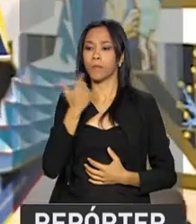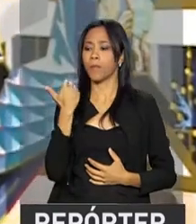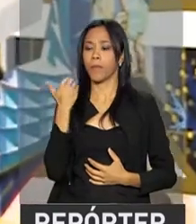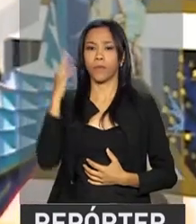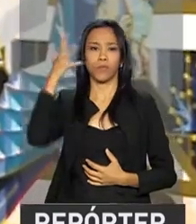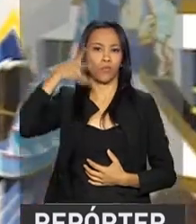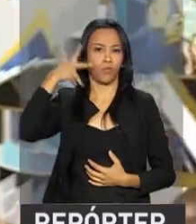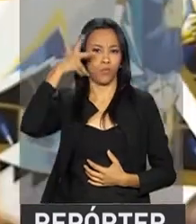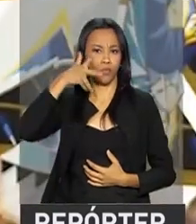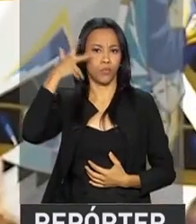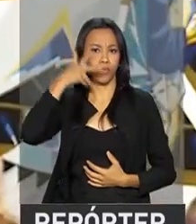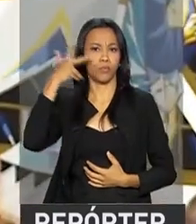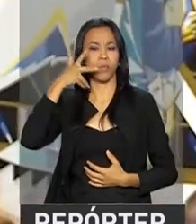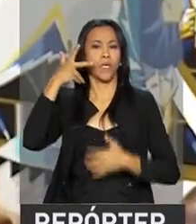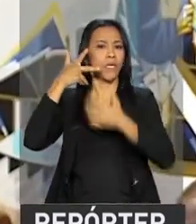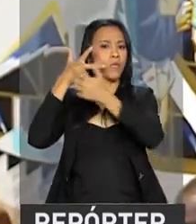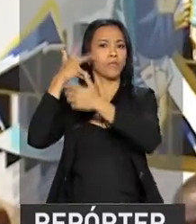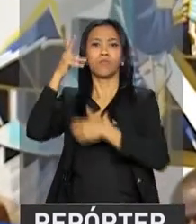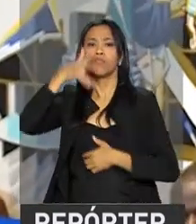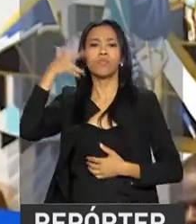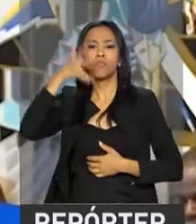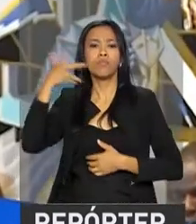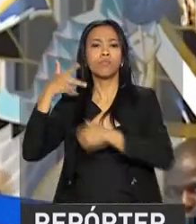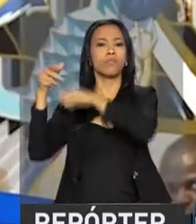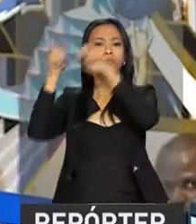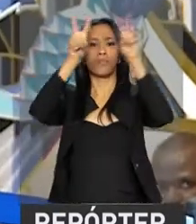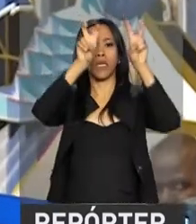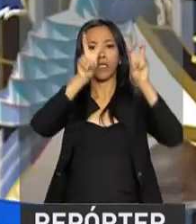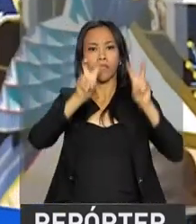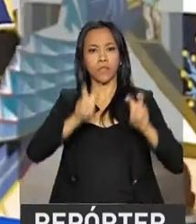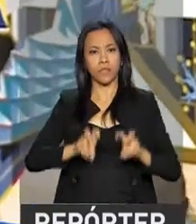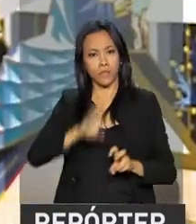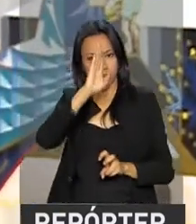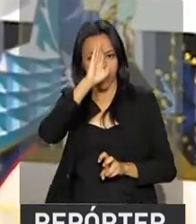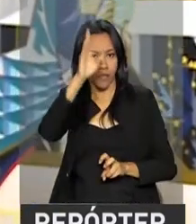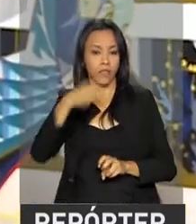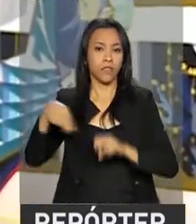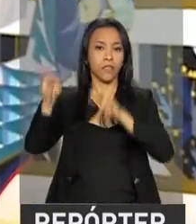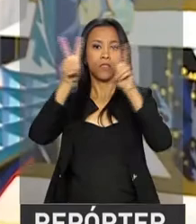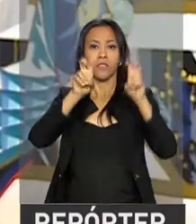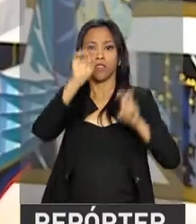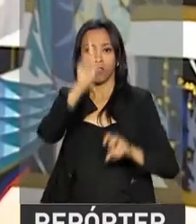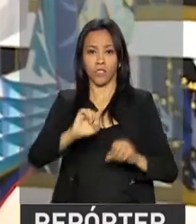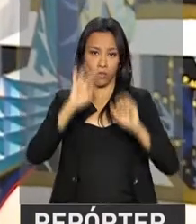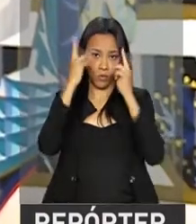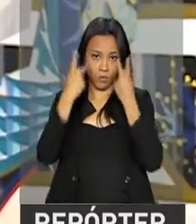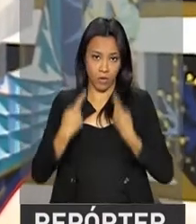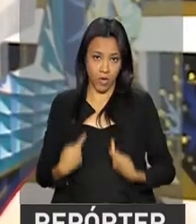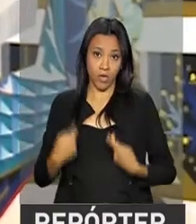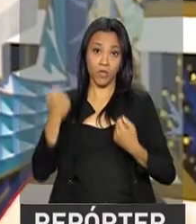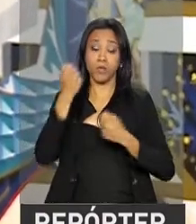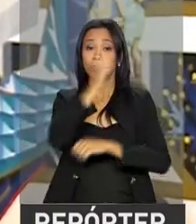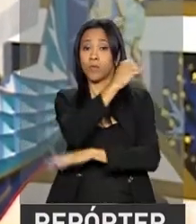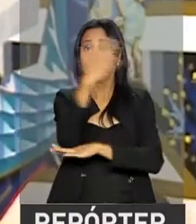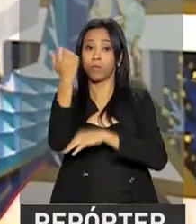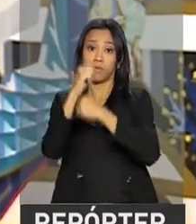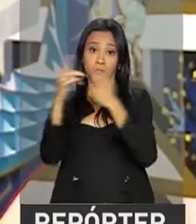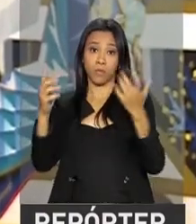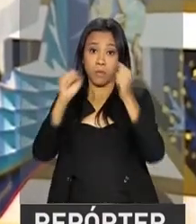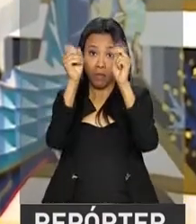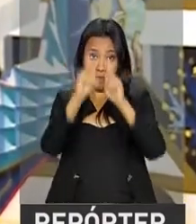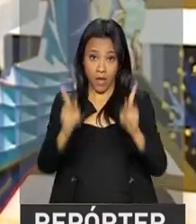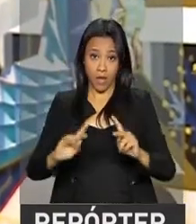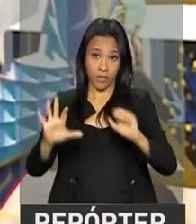ele destacou alguns temas centrais para a agenda internacional, entre eles direitos humanos, meio ambiente, desenvolvimento e paz